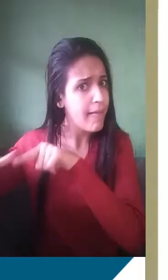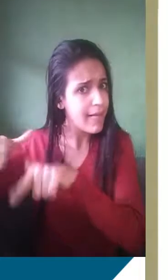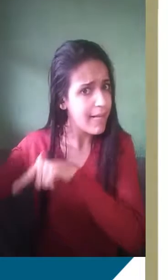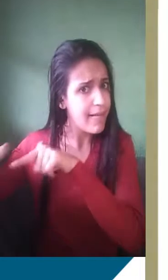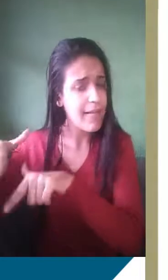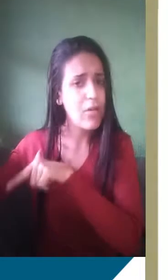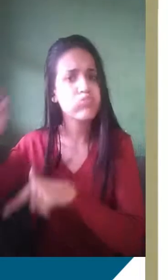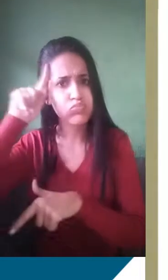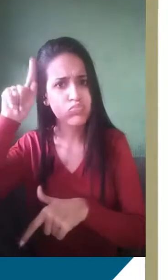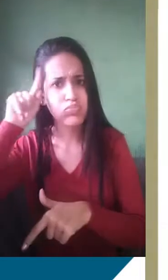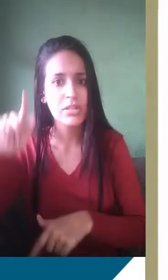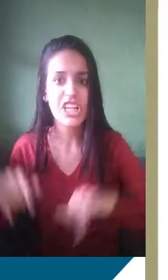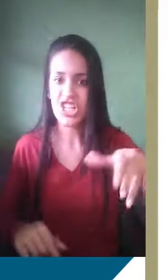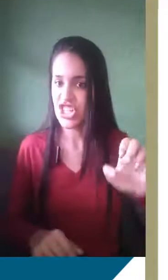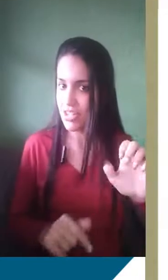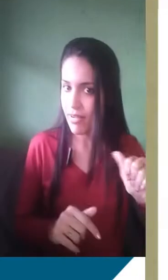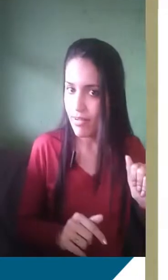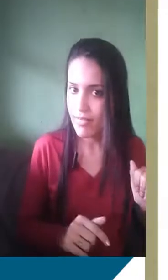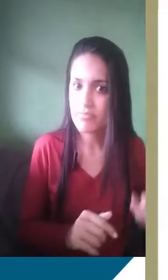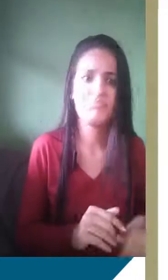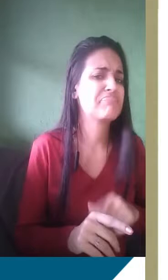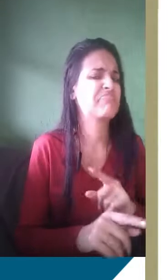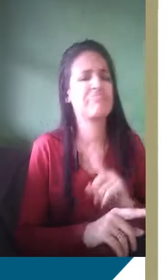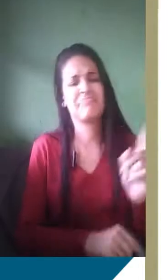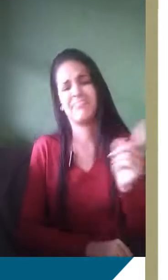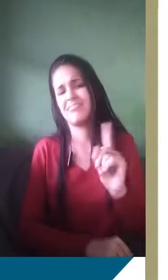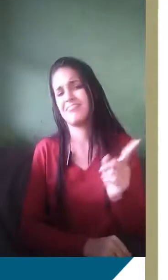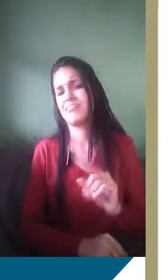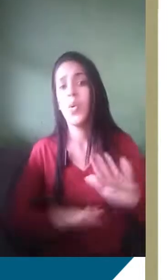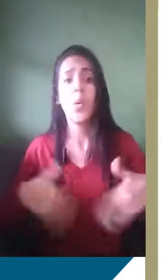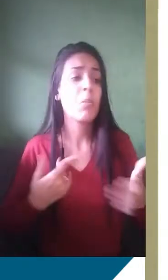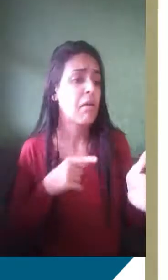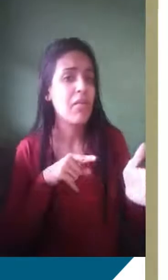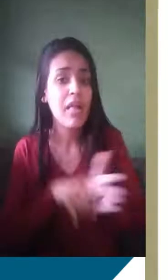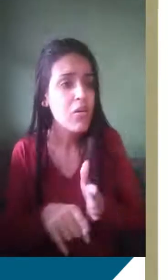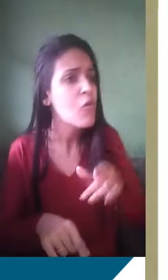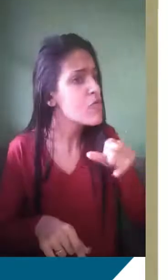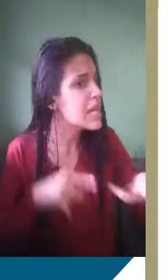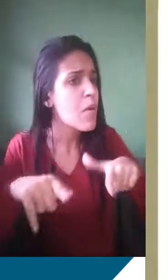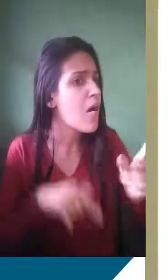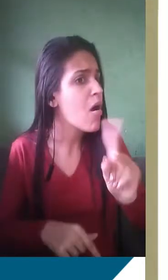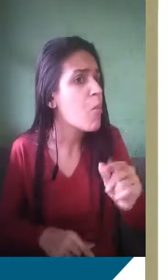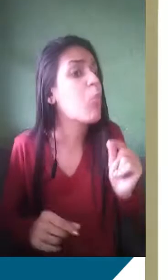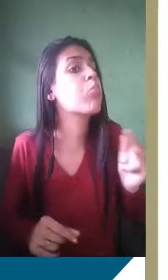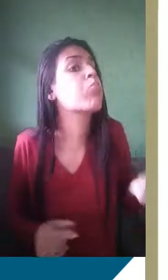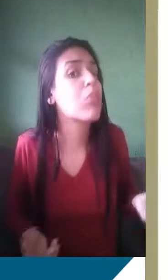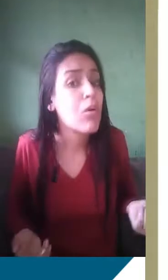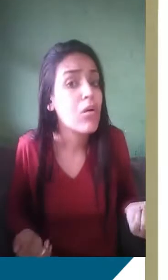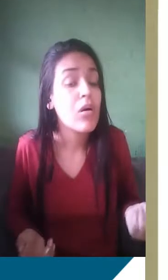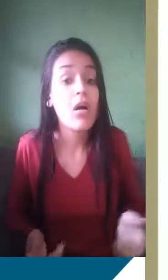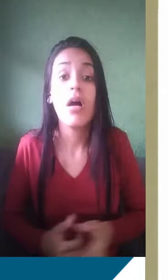que Jeca não fazia o mesmo? Quando lhe perguntavam isso, ele dizia: não paga a pena plantar. A formiga